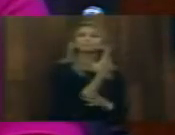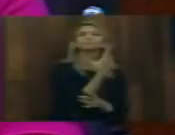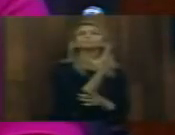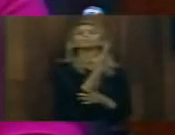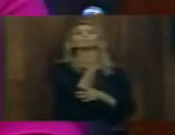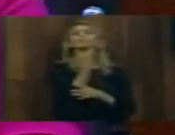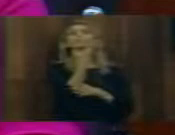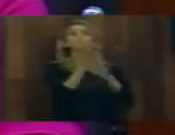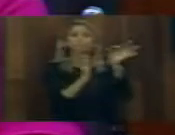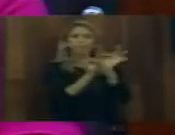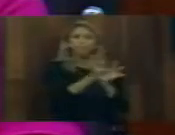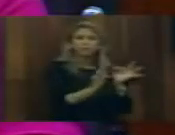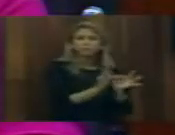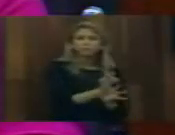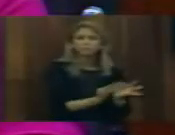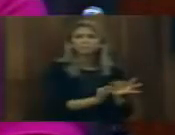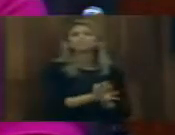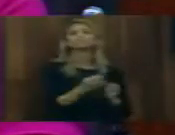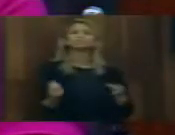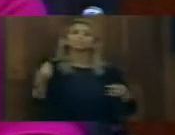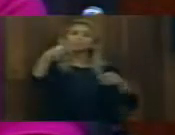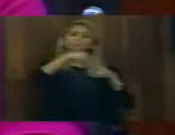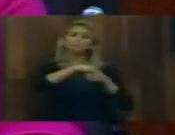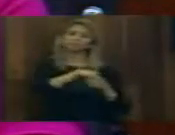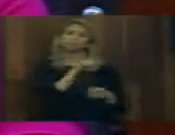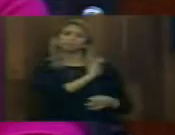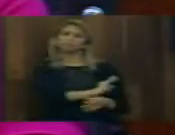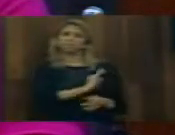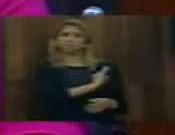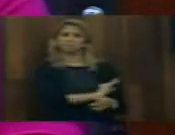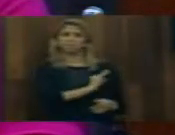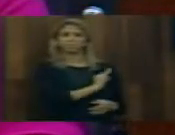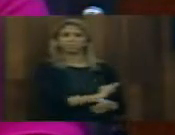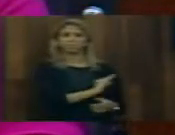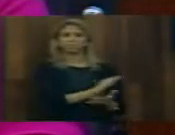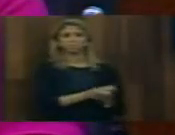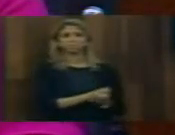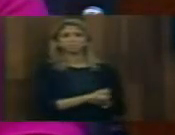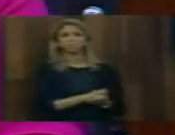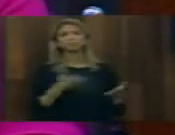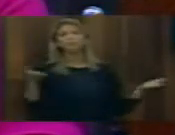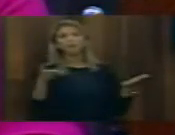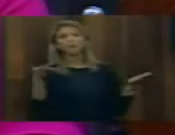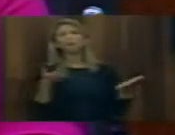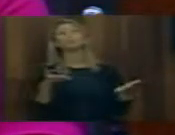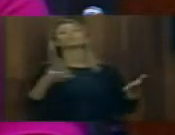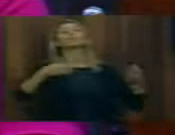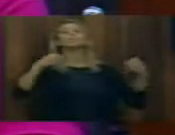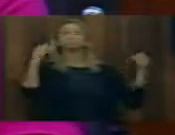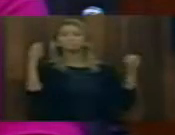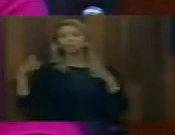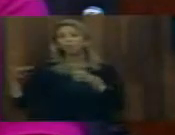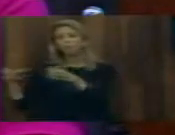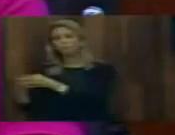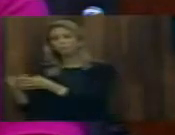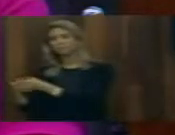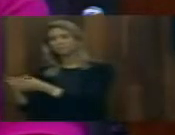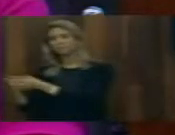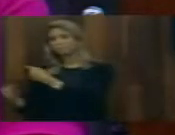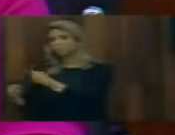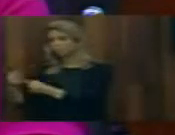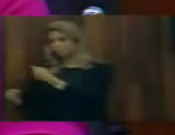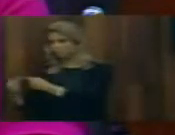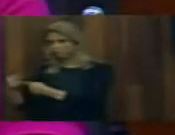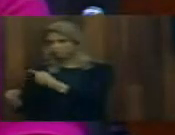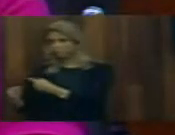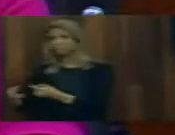na UBS de Unamá, no segundo distrito Tamoios. Ordem do dia, parecer favorável da Comissão de Políticas Públicas. Projeto